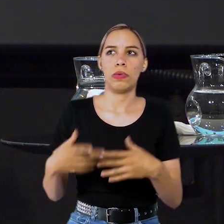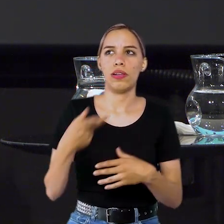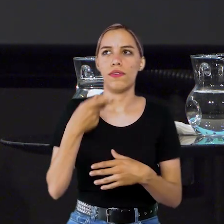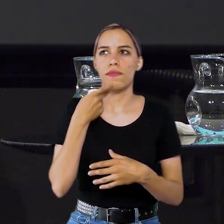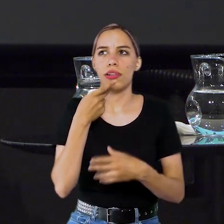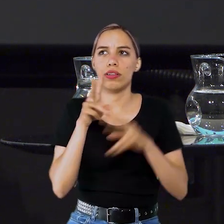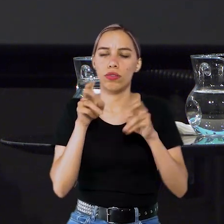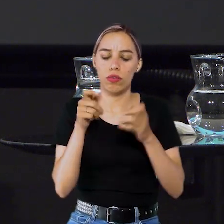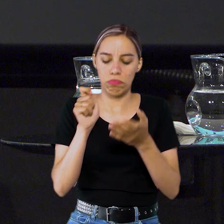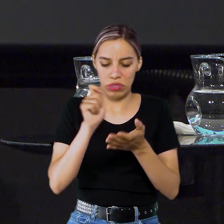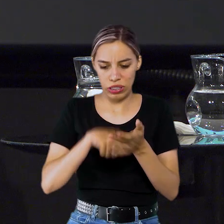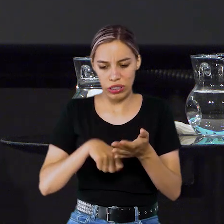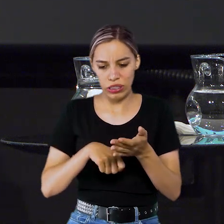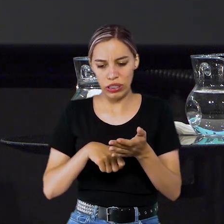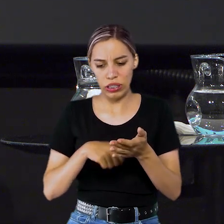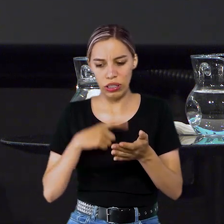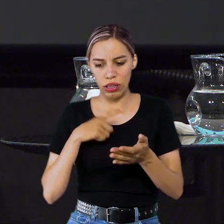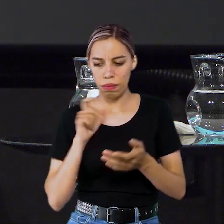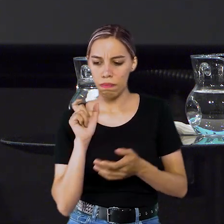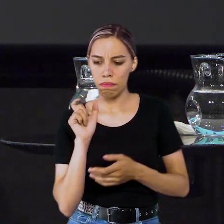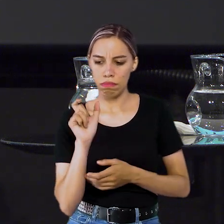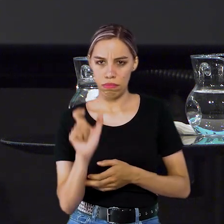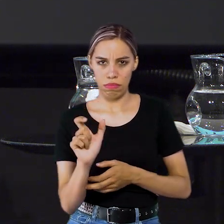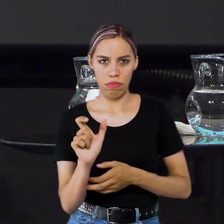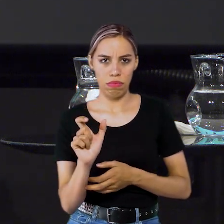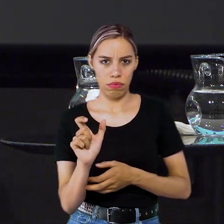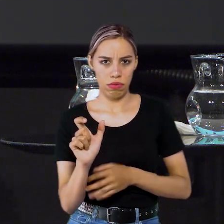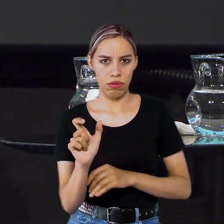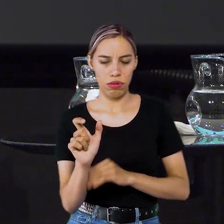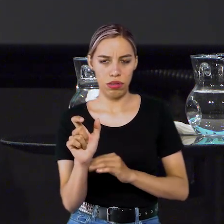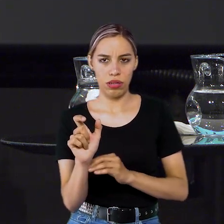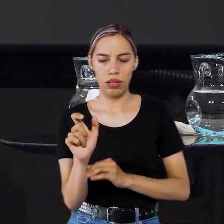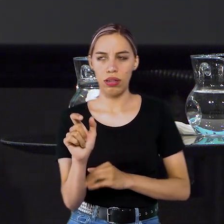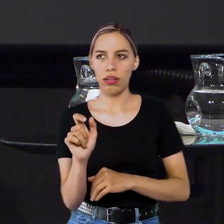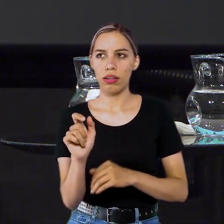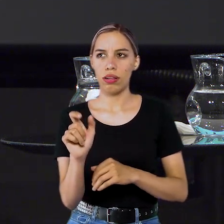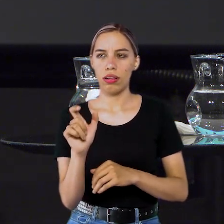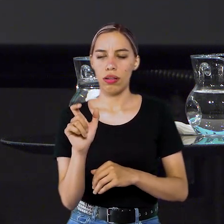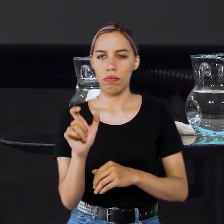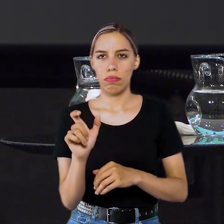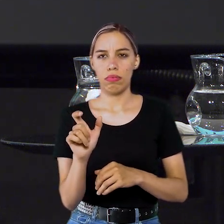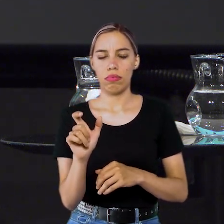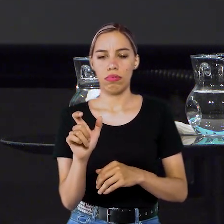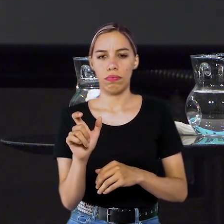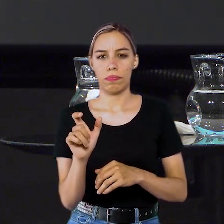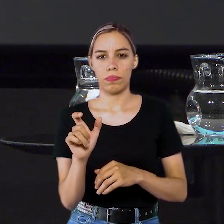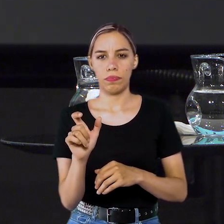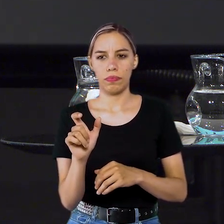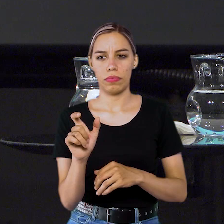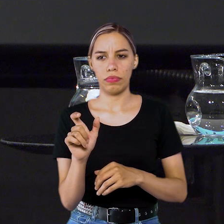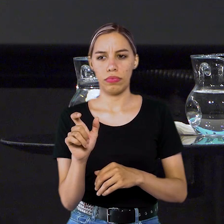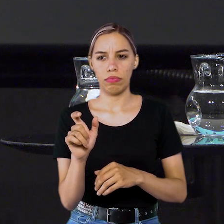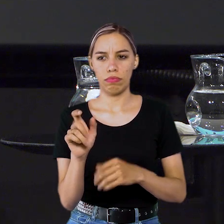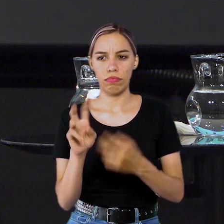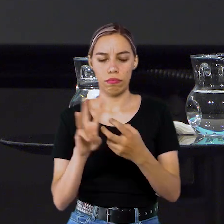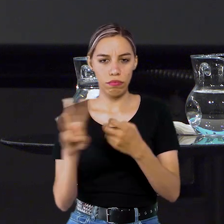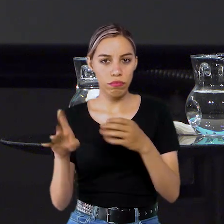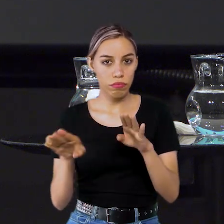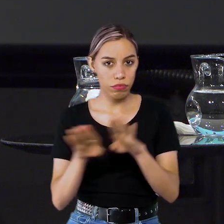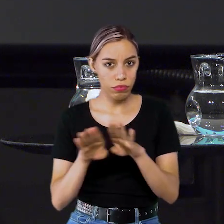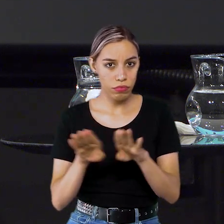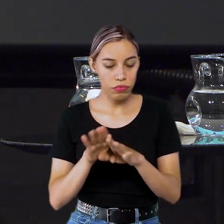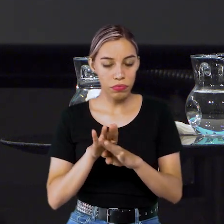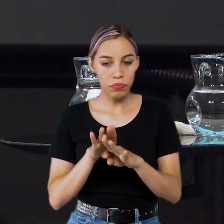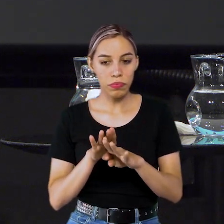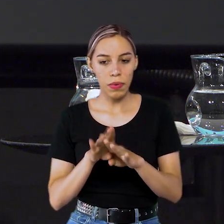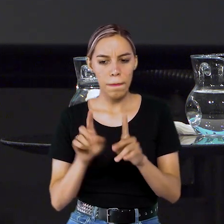Ombopará, Onyemboé, né? E aí então não tem nada a ver com educação. Quem está ali para aprender, está escrevendo, chamando de